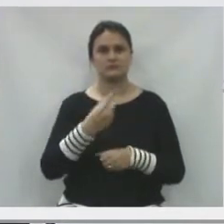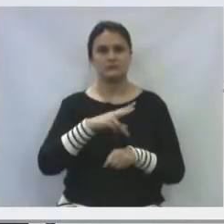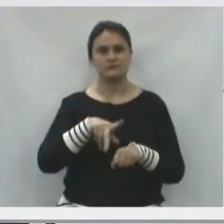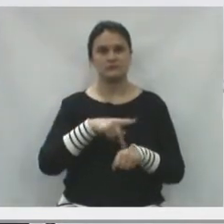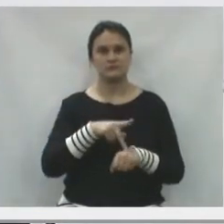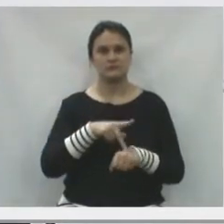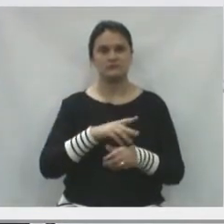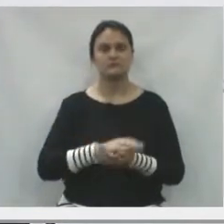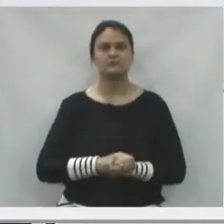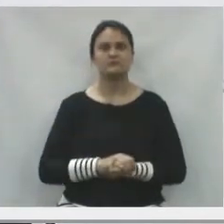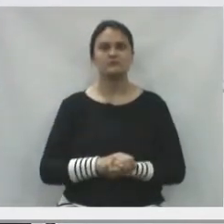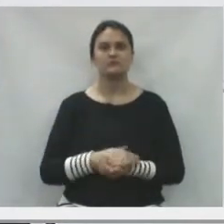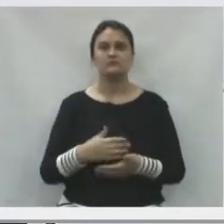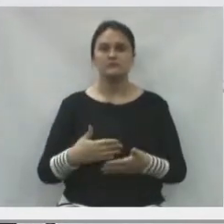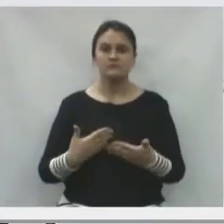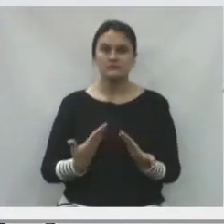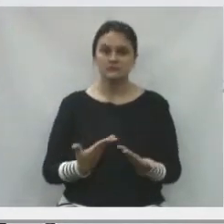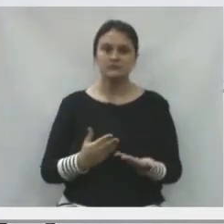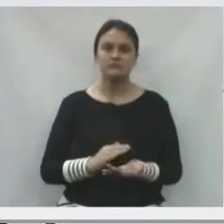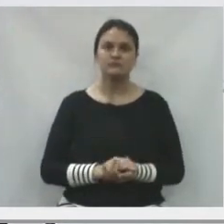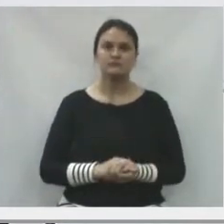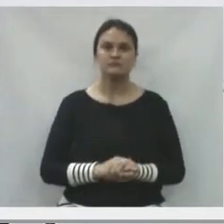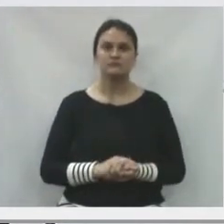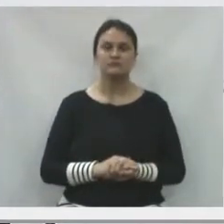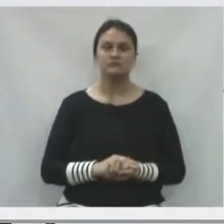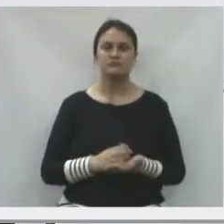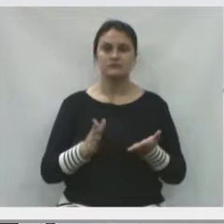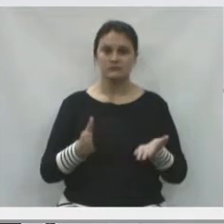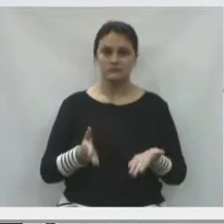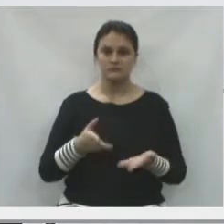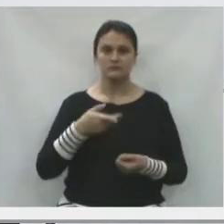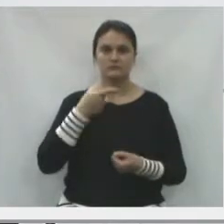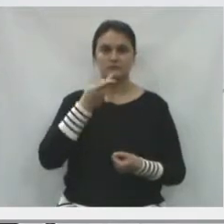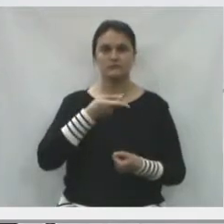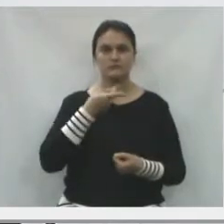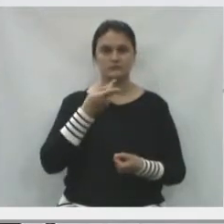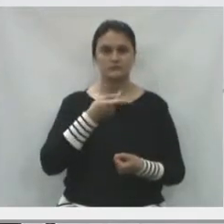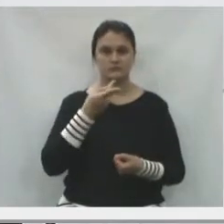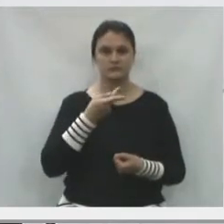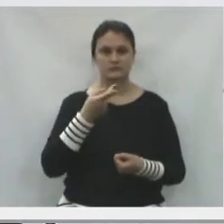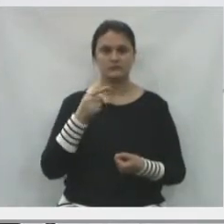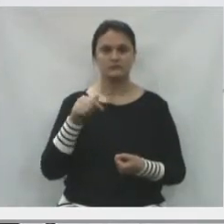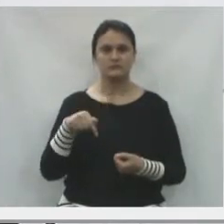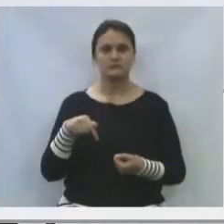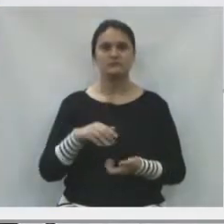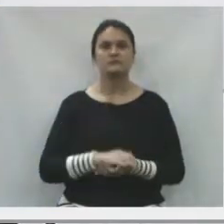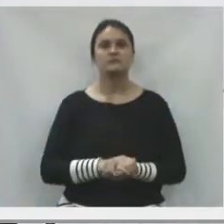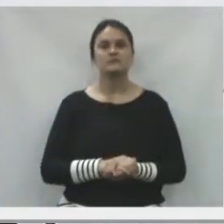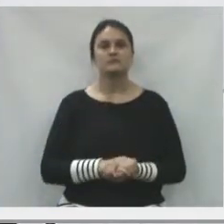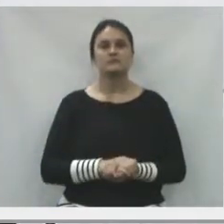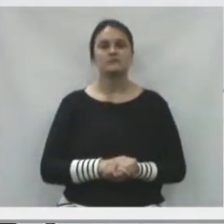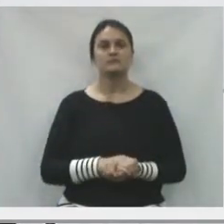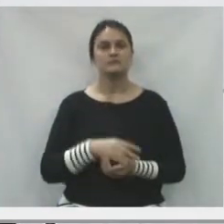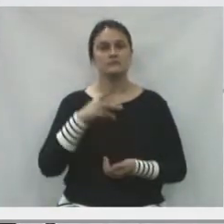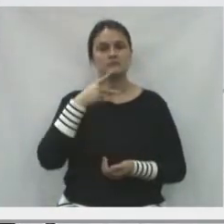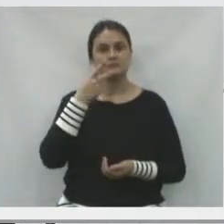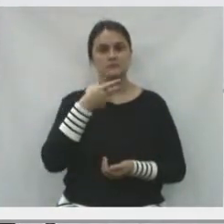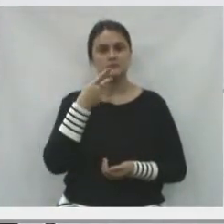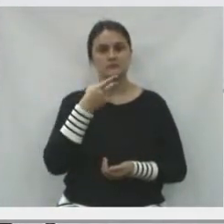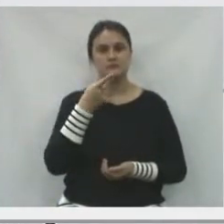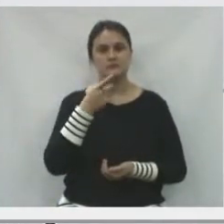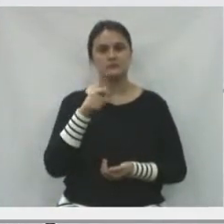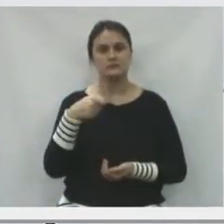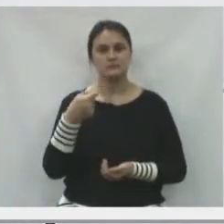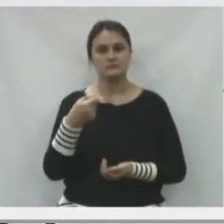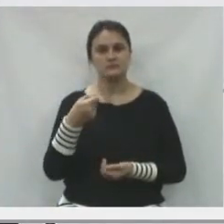país. Então, o motivo real de eu estar hoje aqui nessa tribuna é estar